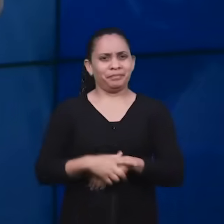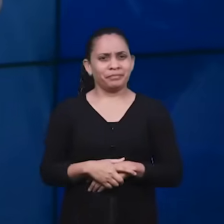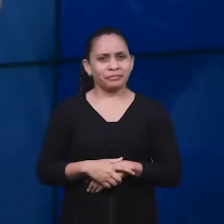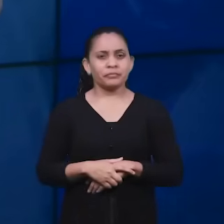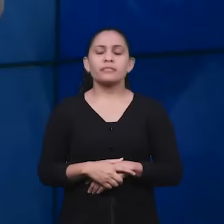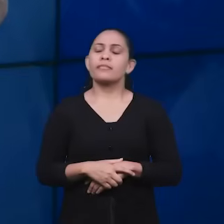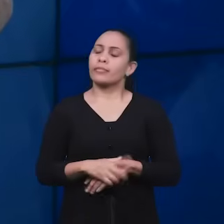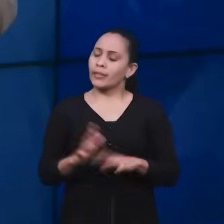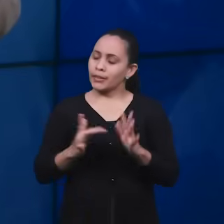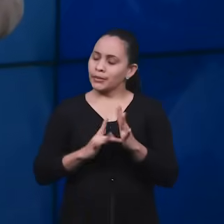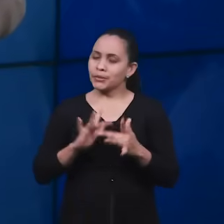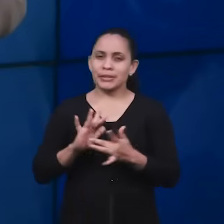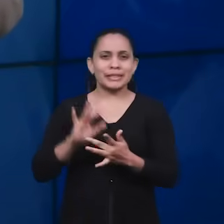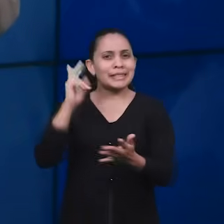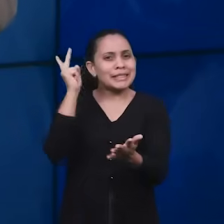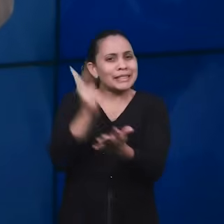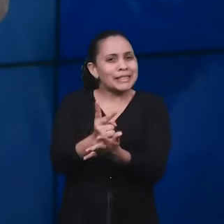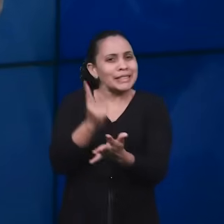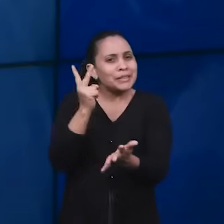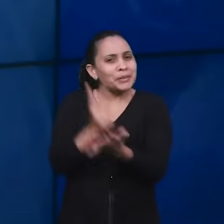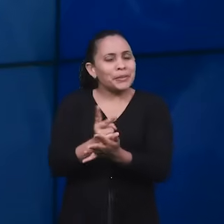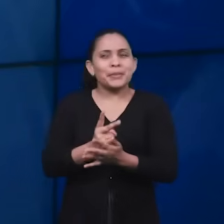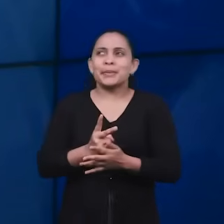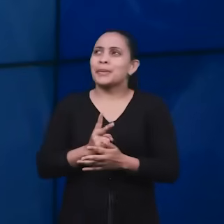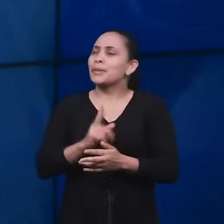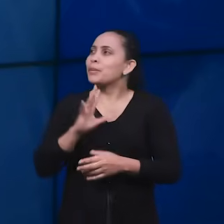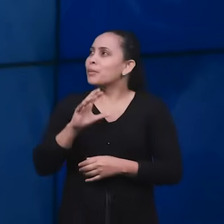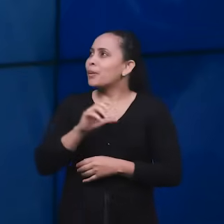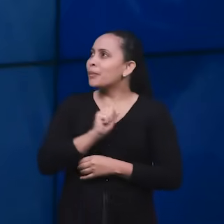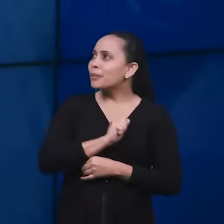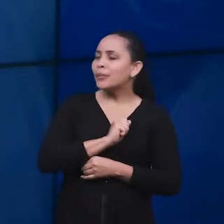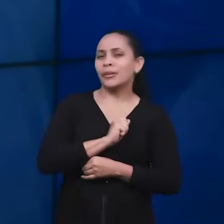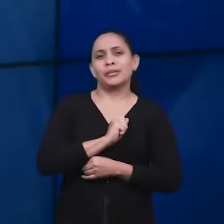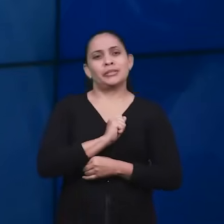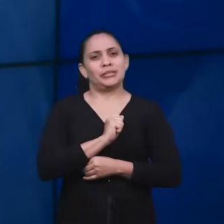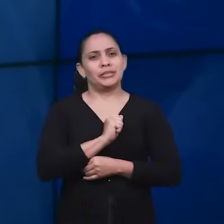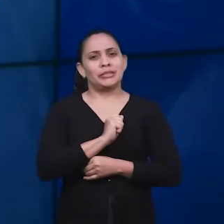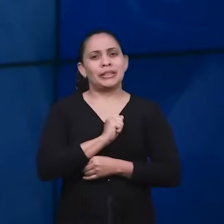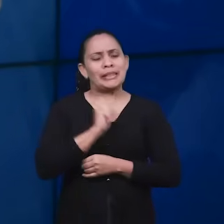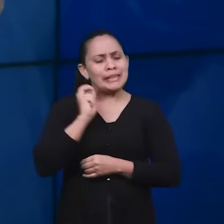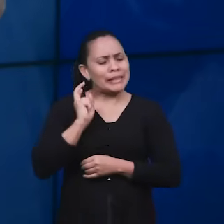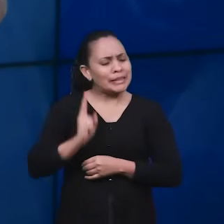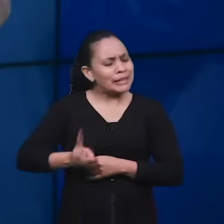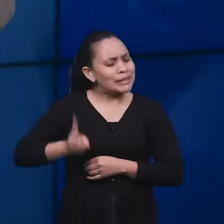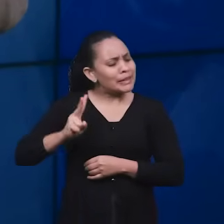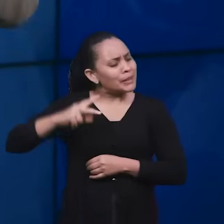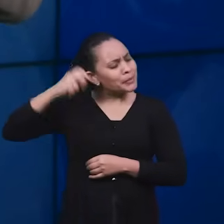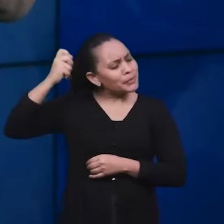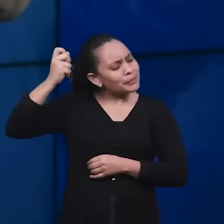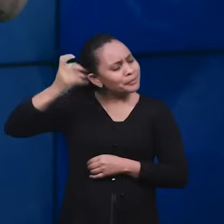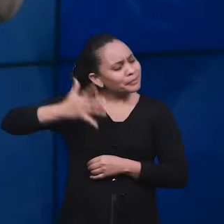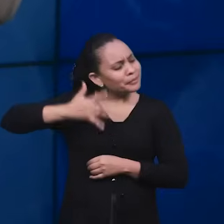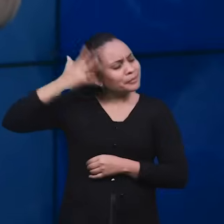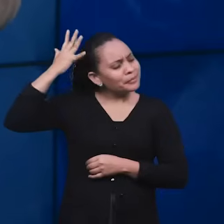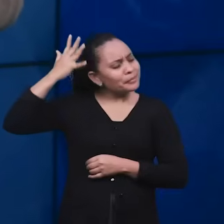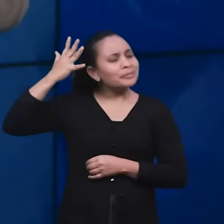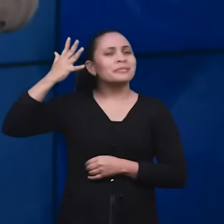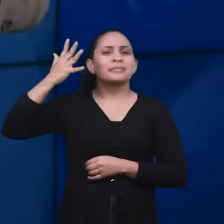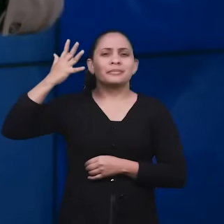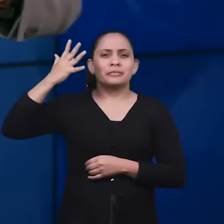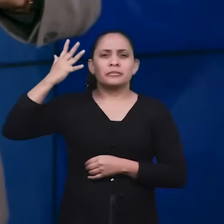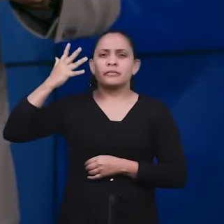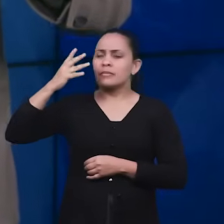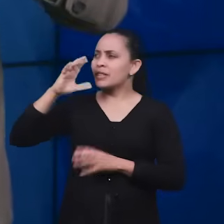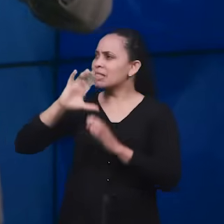Ele é sempre o mesmo, é sempre o mesmo amor, é sempre a mesma graça, o seu caráter nunca